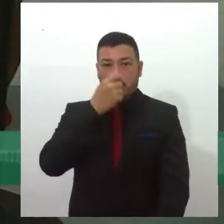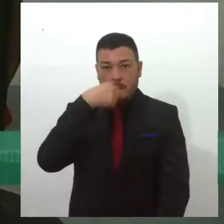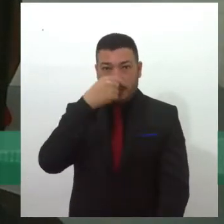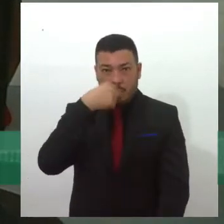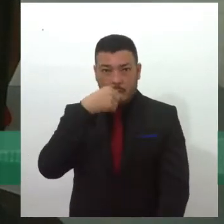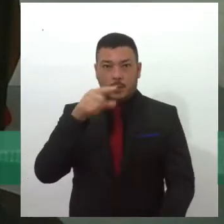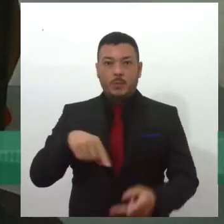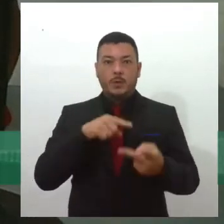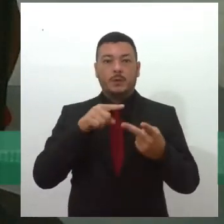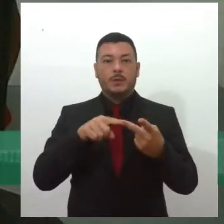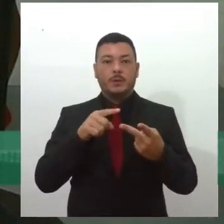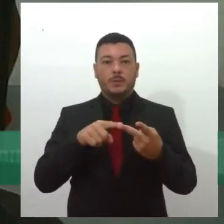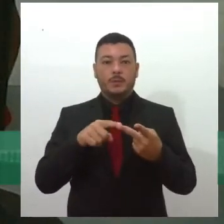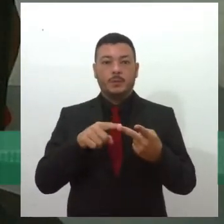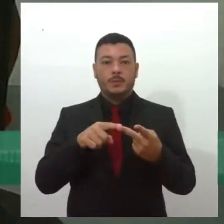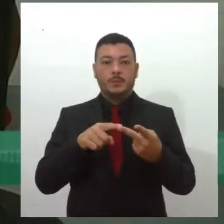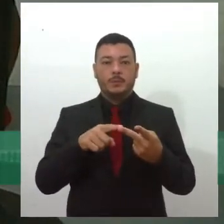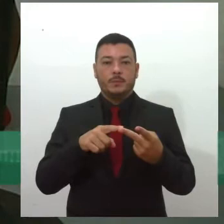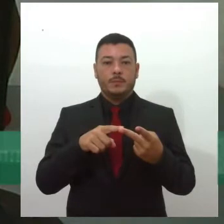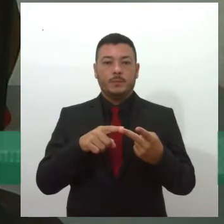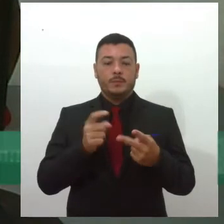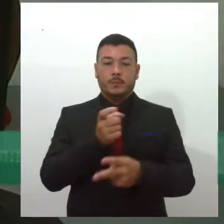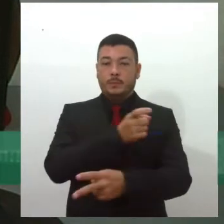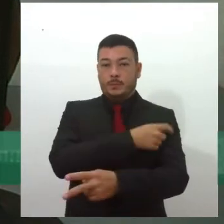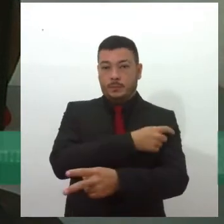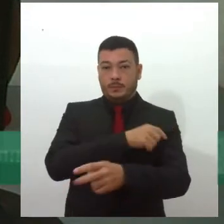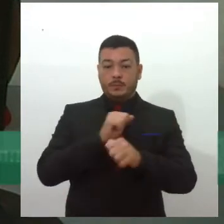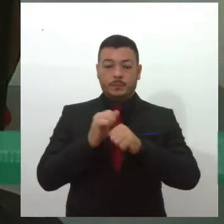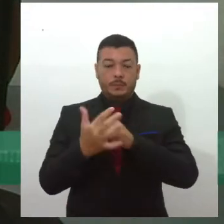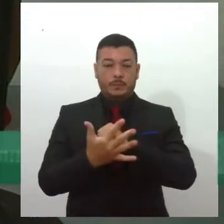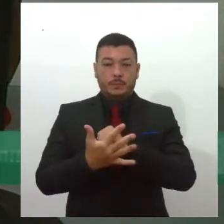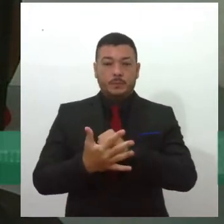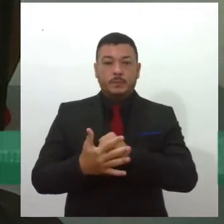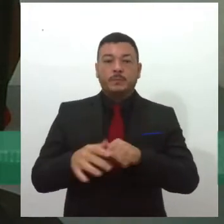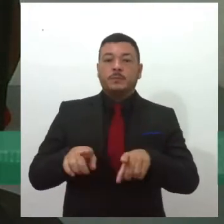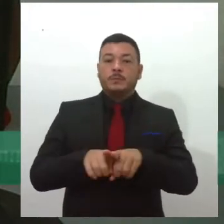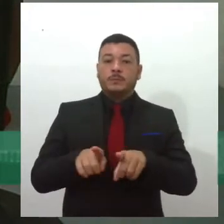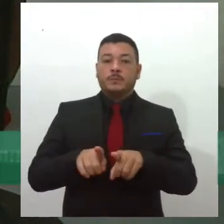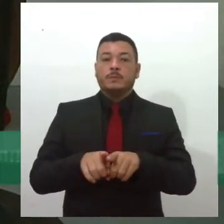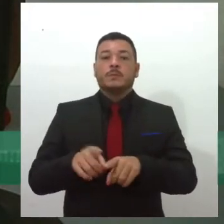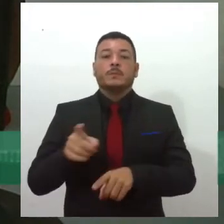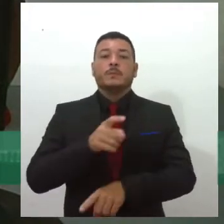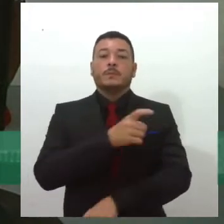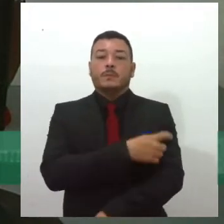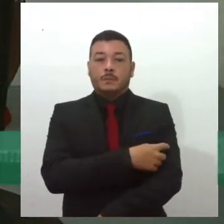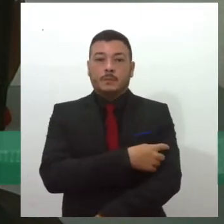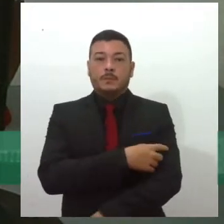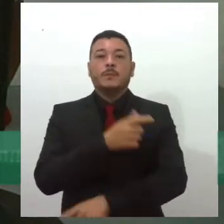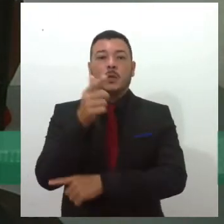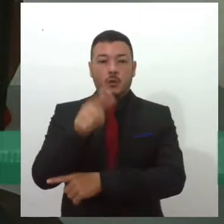vacinação da questão da Covid e da vacinação de reforço também?